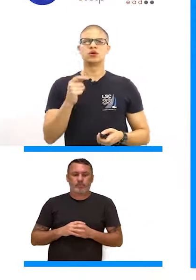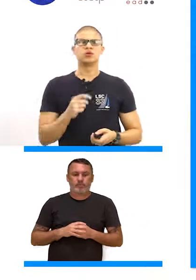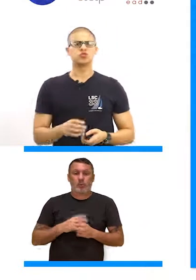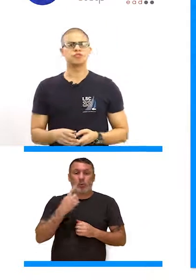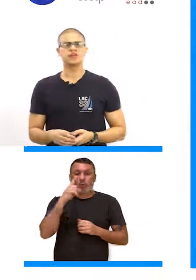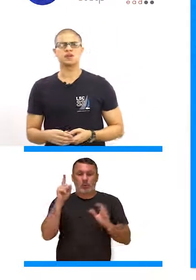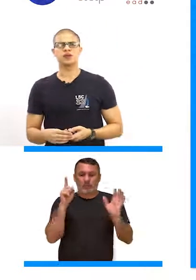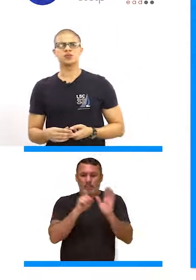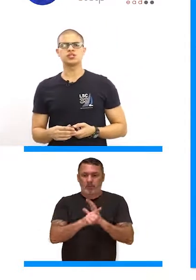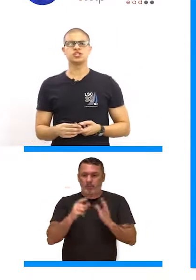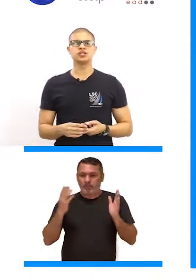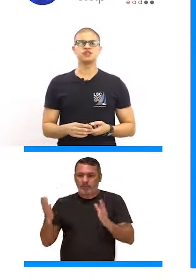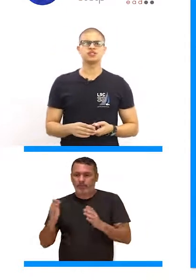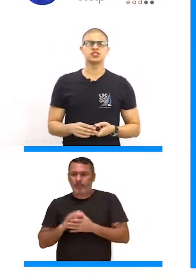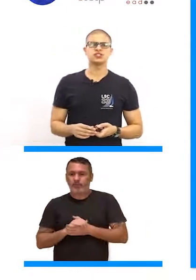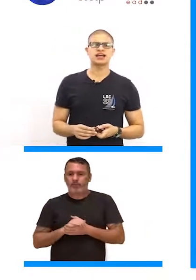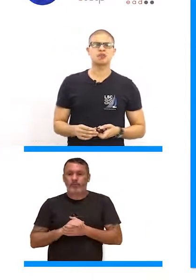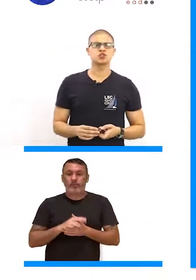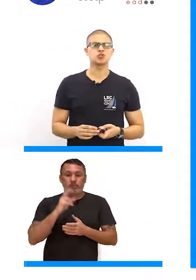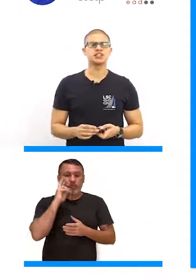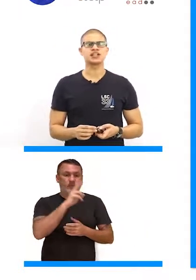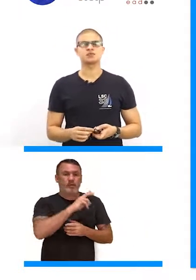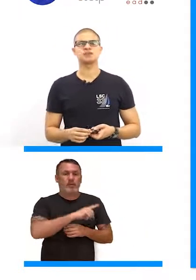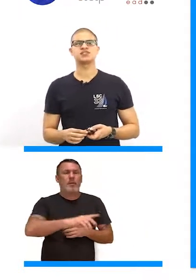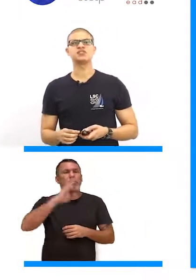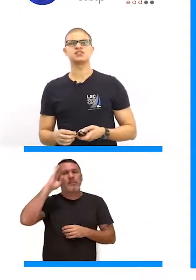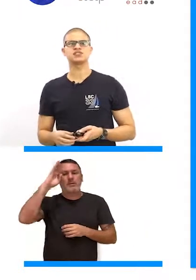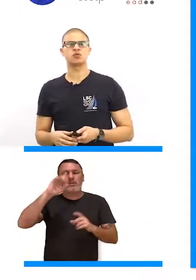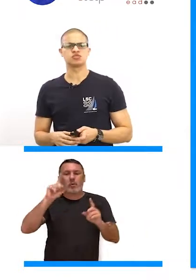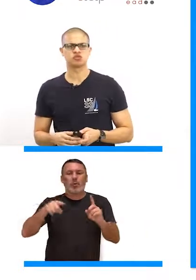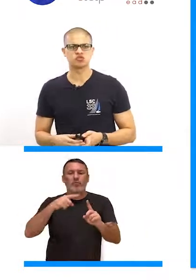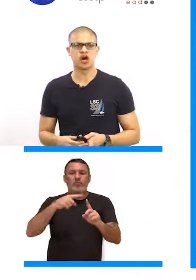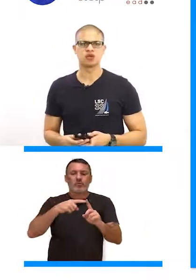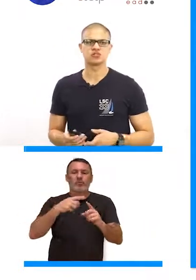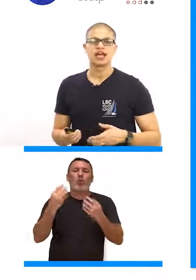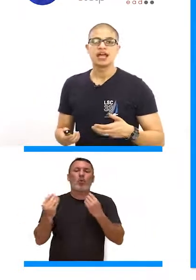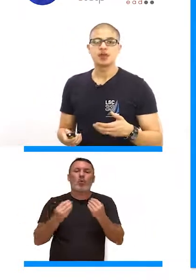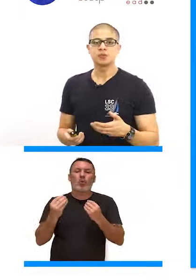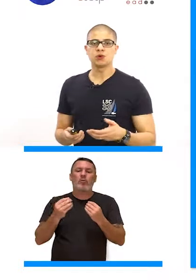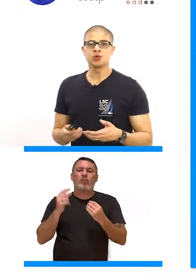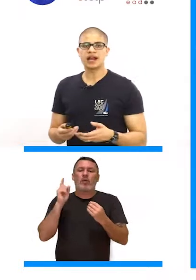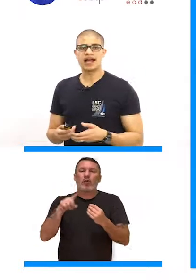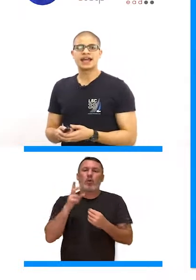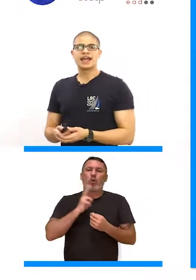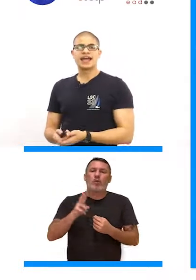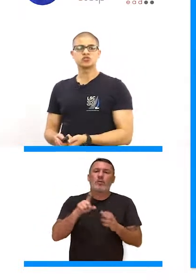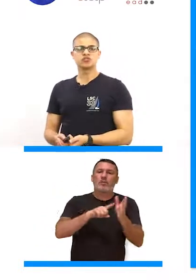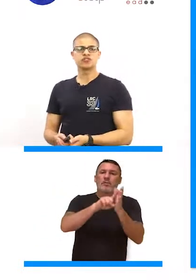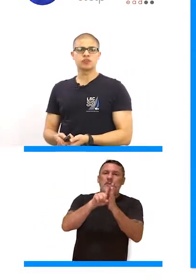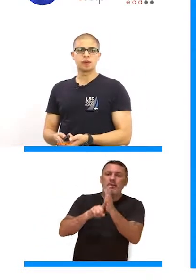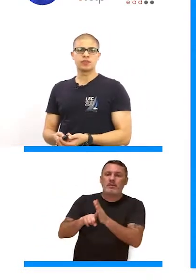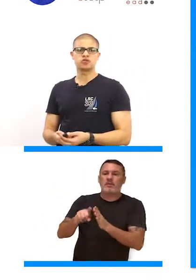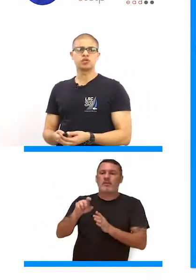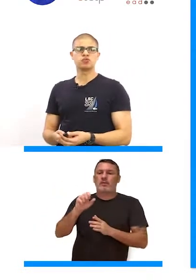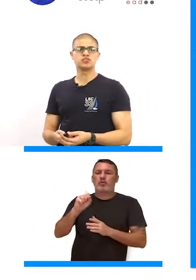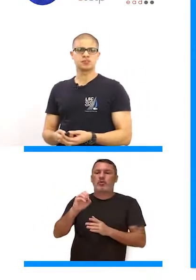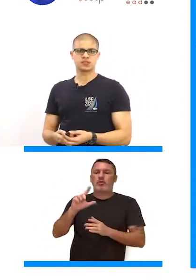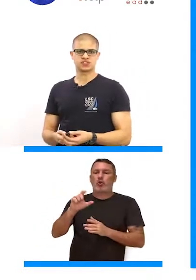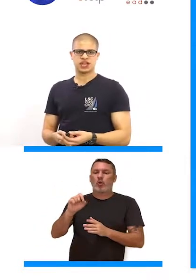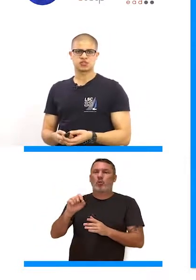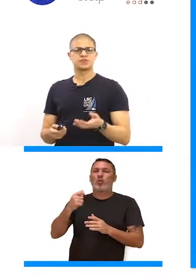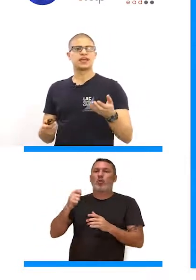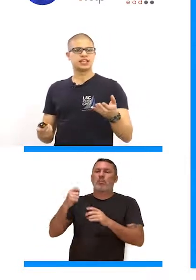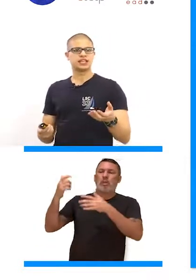fecharmos, um dos principais objetivos de se dar continuidade às pesquisas em erosão dos solos é o de procurar resolver os problemas oriundos